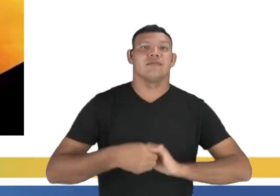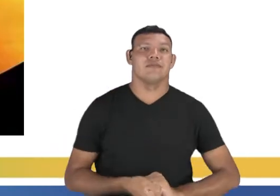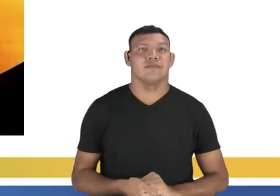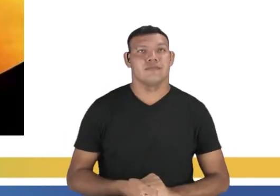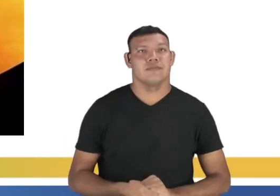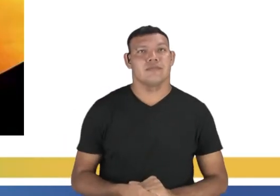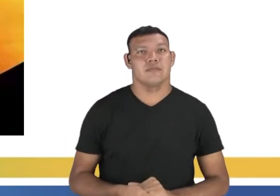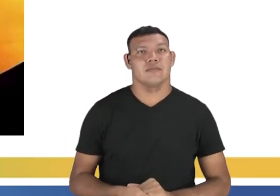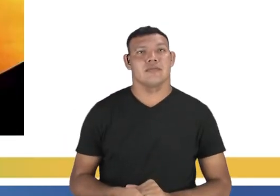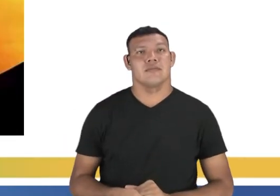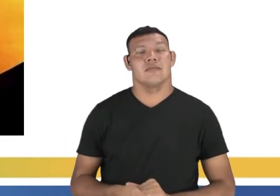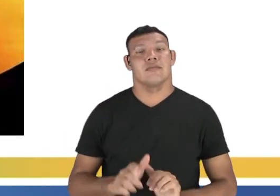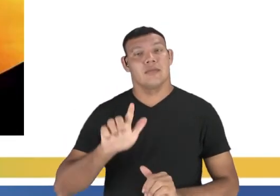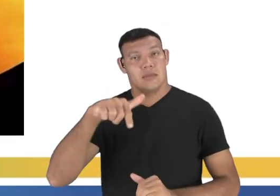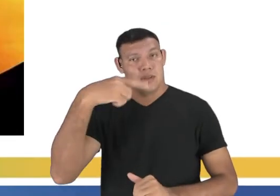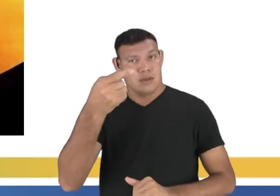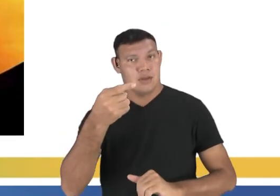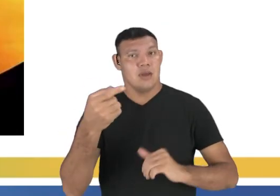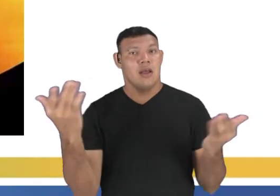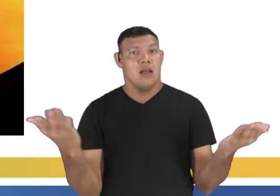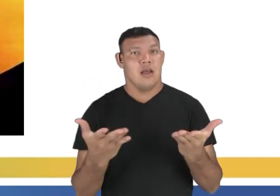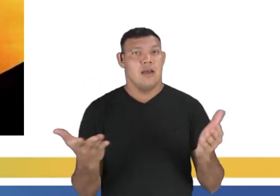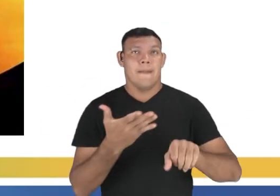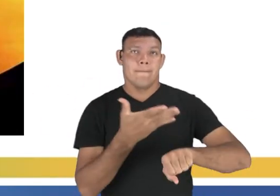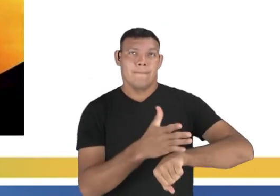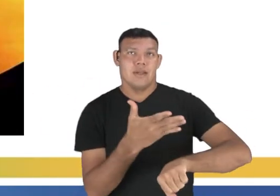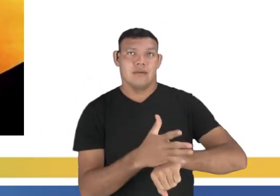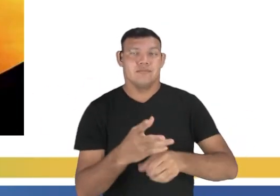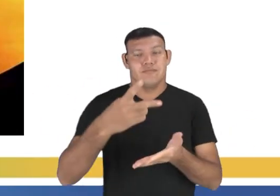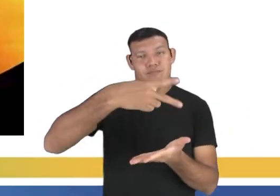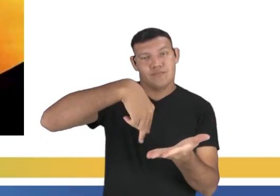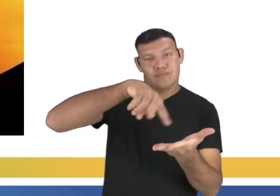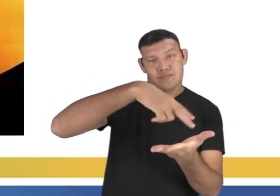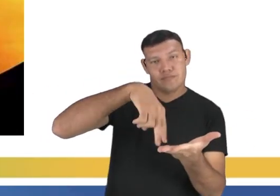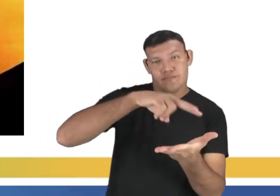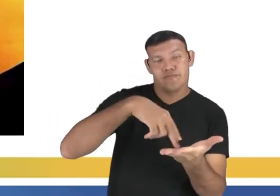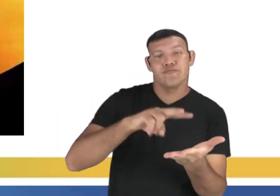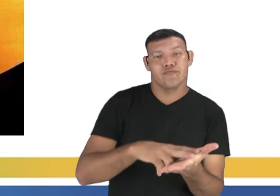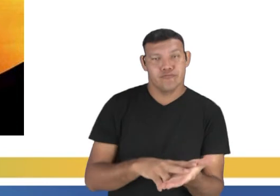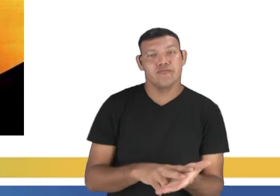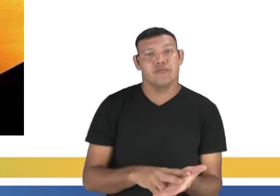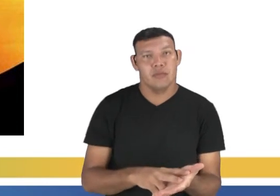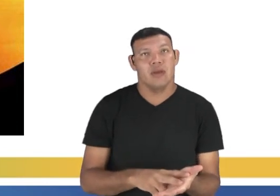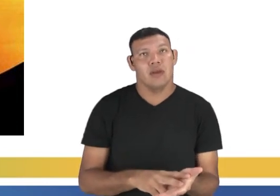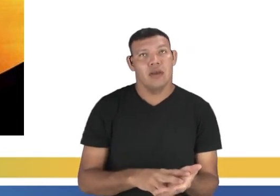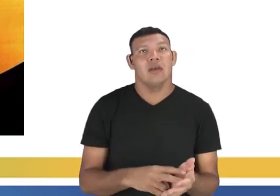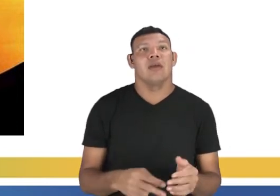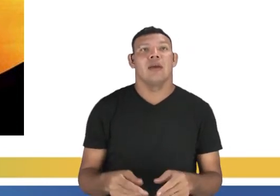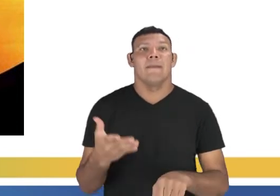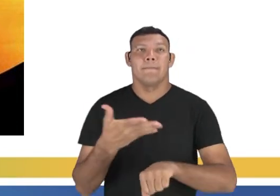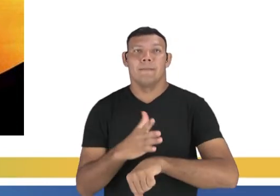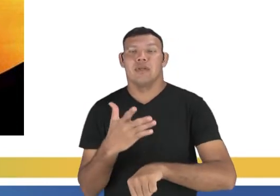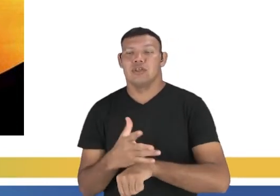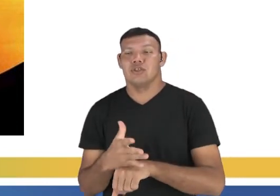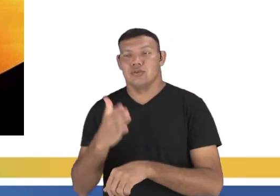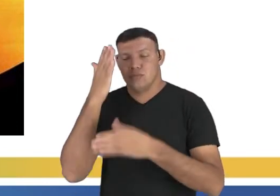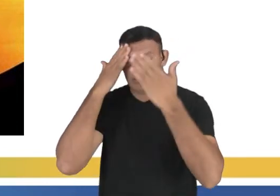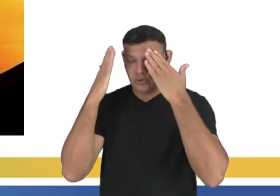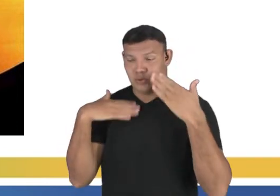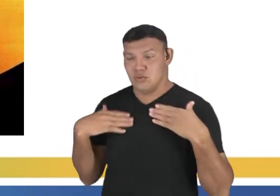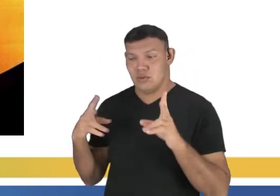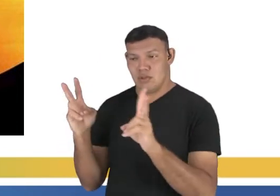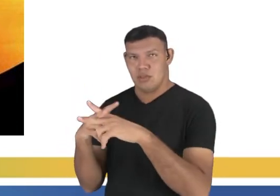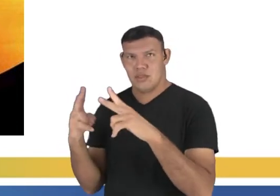tá? Seguindo, práticas corporais de danças vezes práticas corporais de lutas. Galerinha,